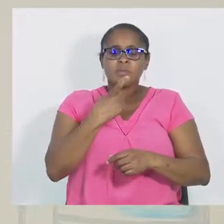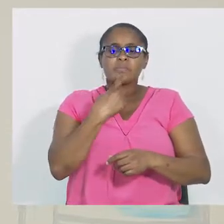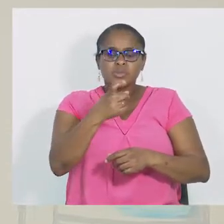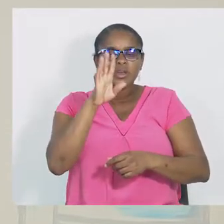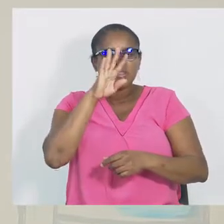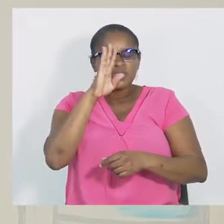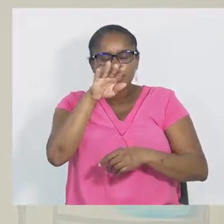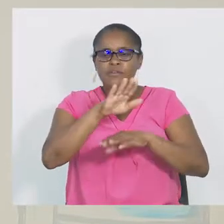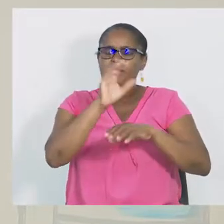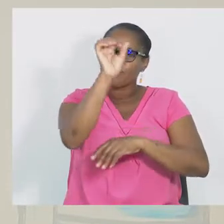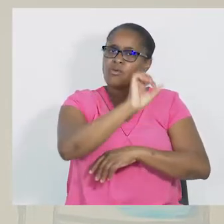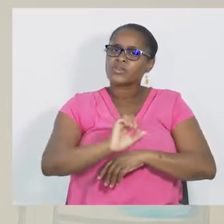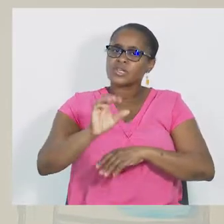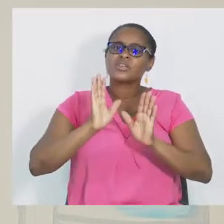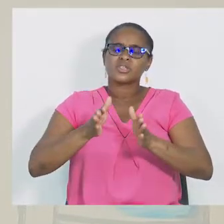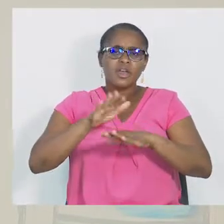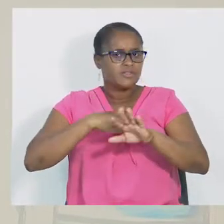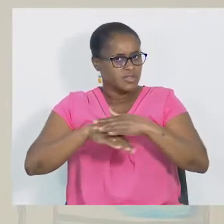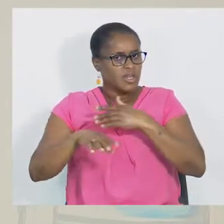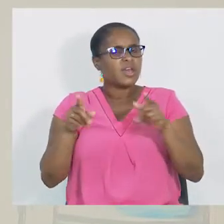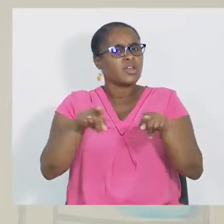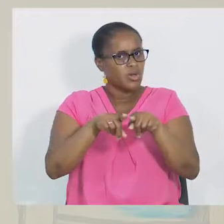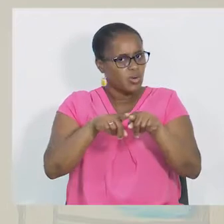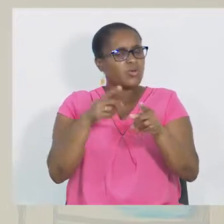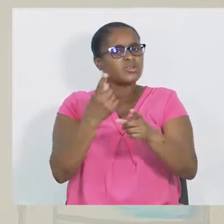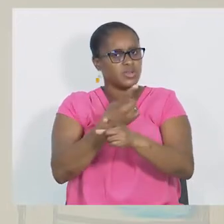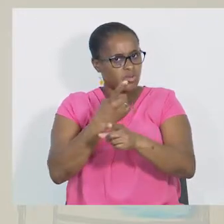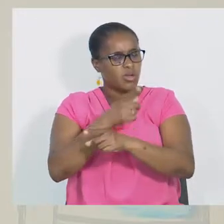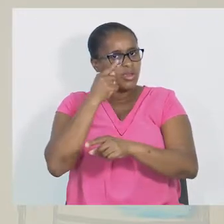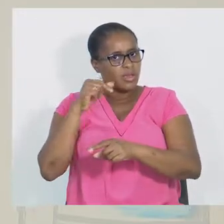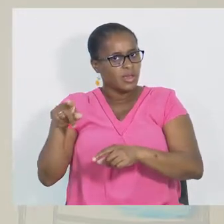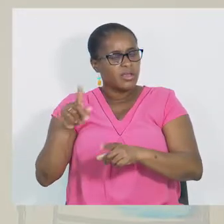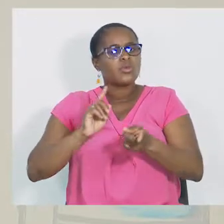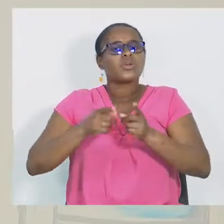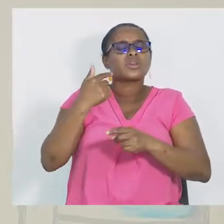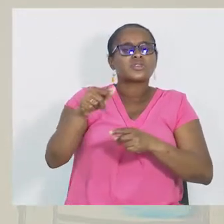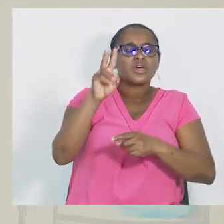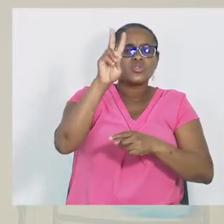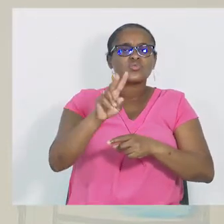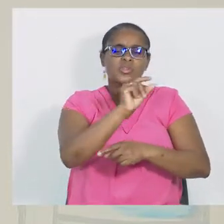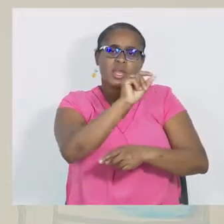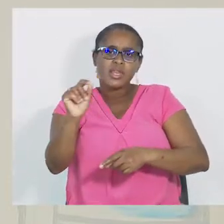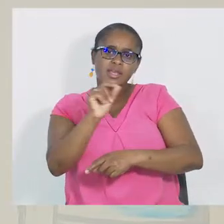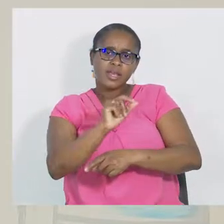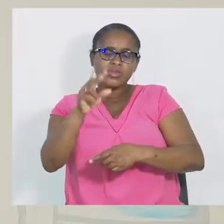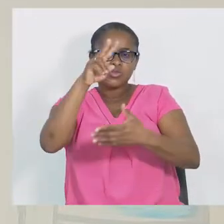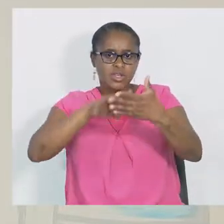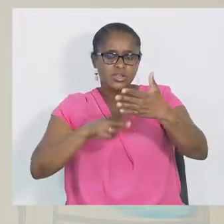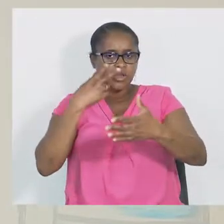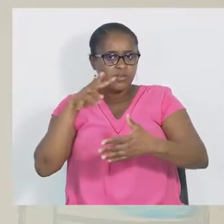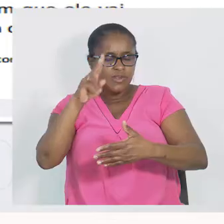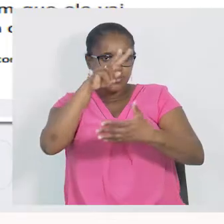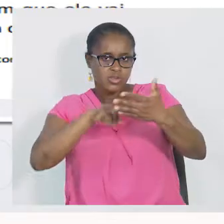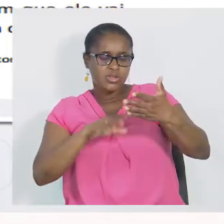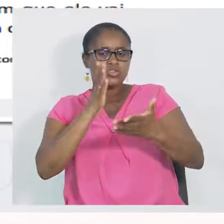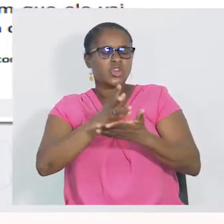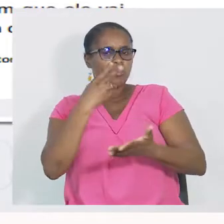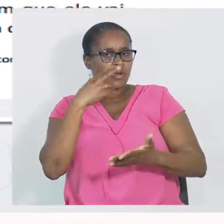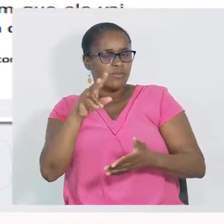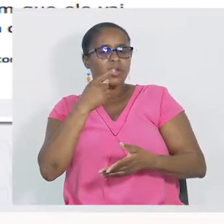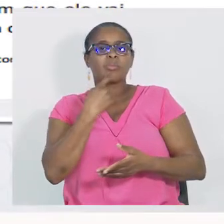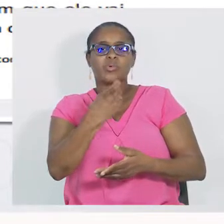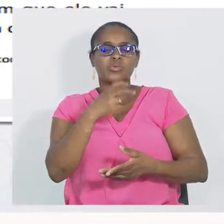história? Quem é? Ele está ali a identificar-se